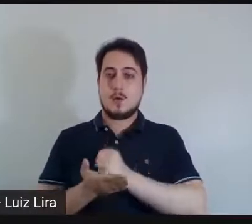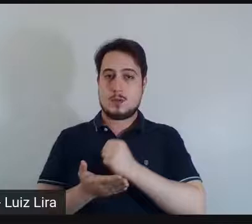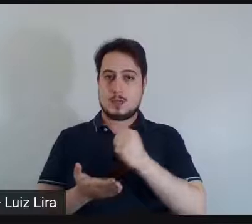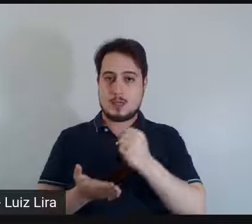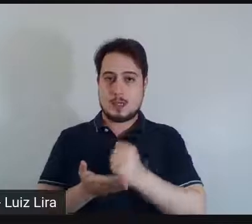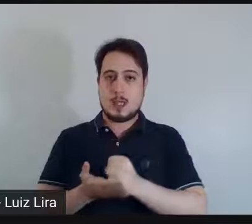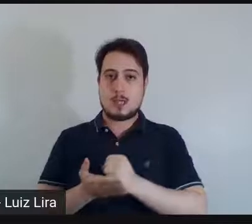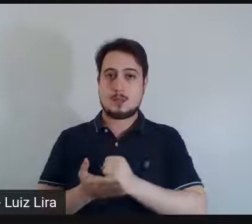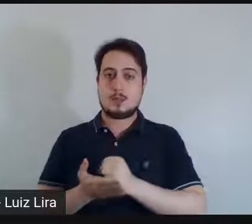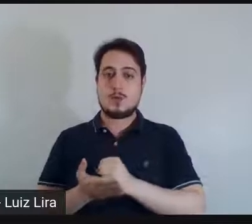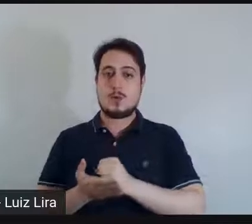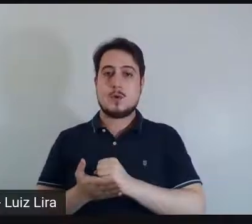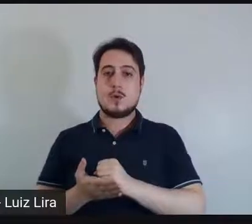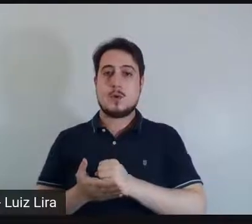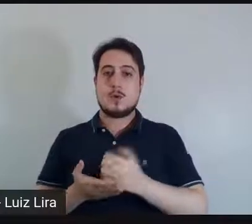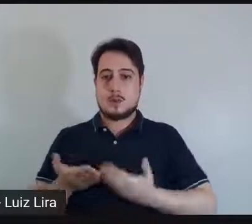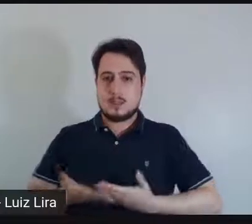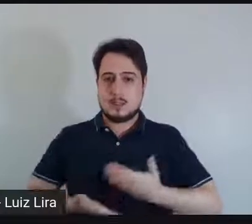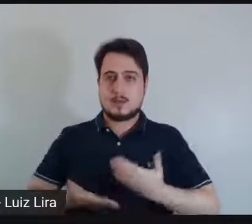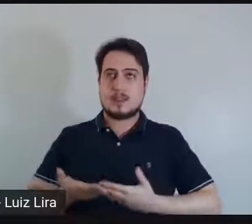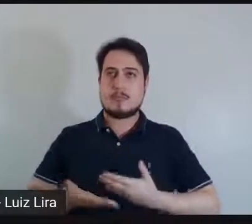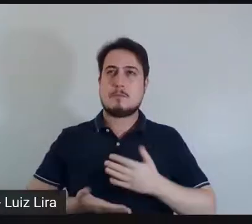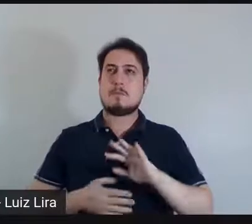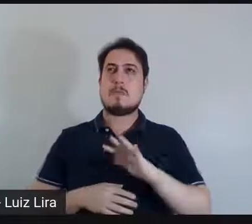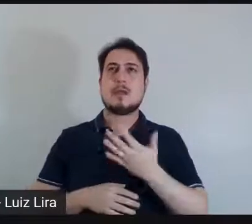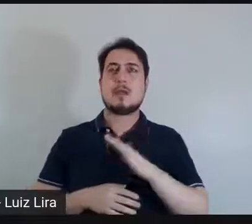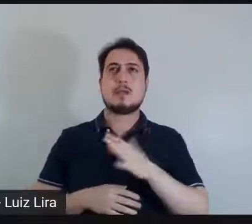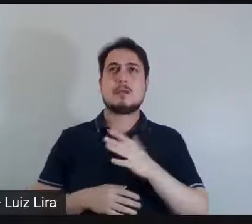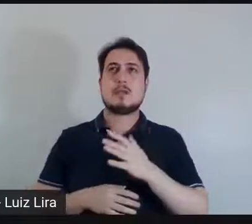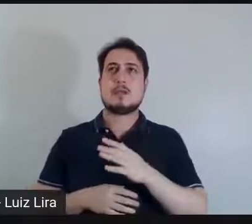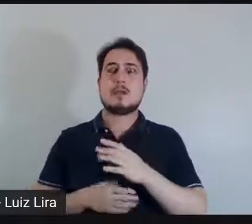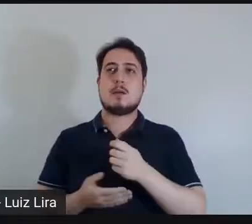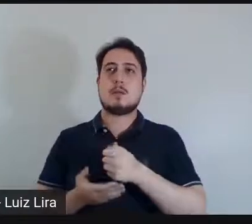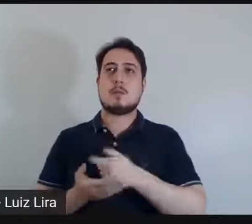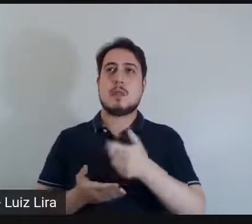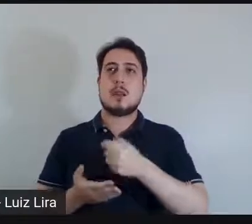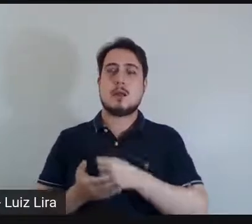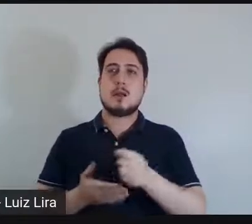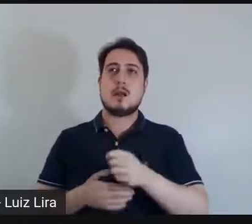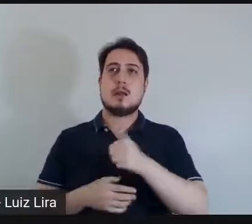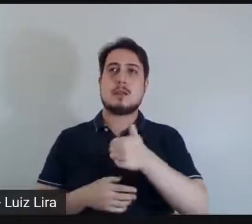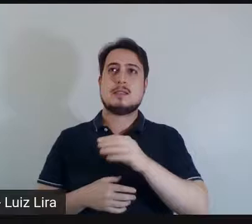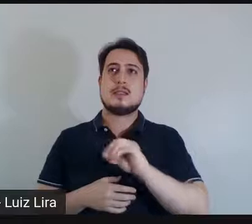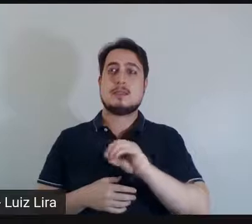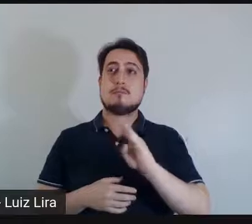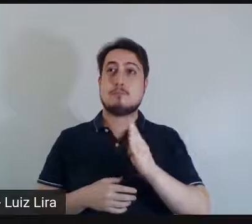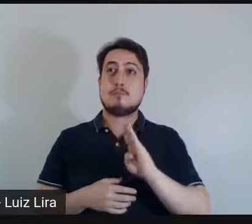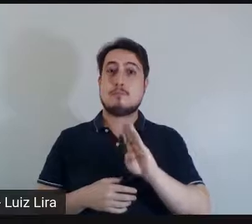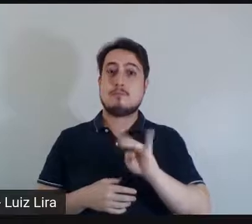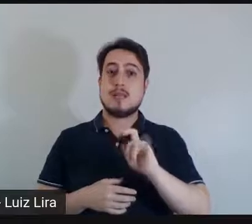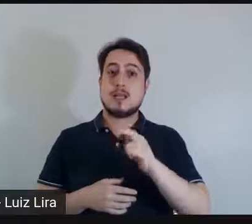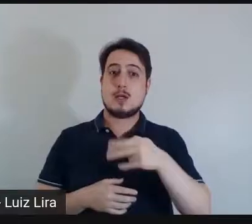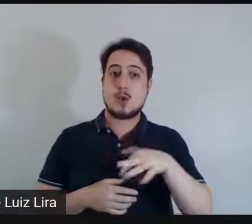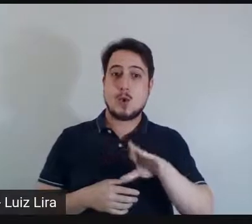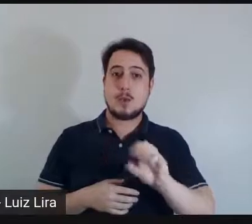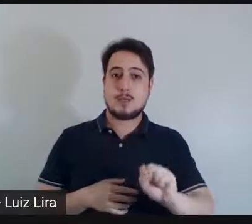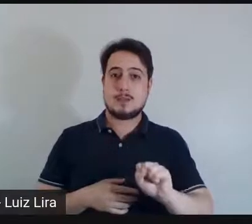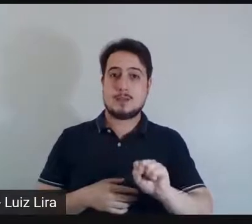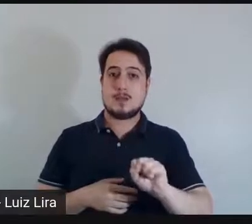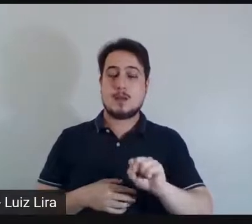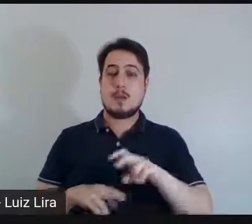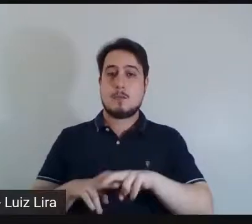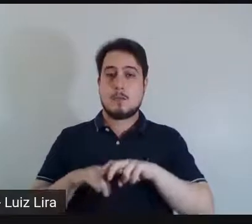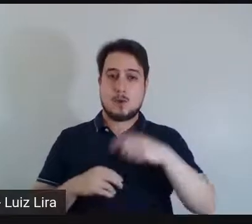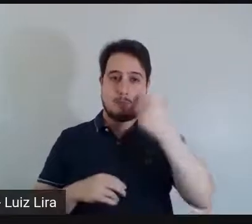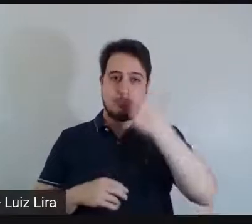em média, por ano, é emitido empenho 10 bi com mão de obra,